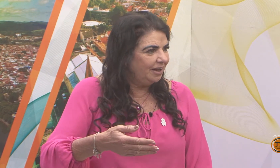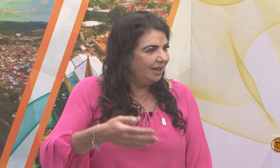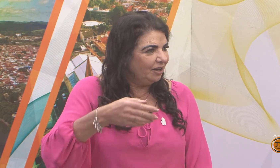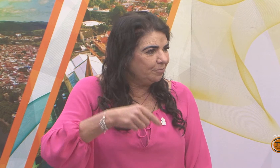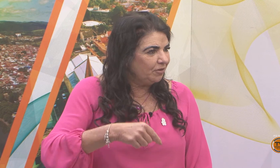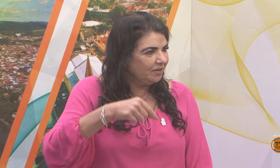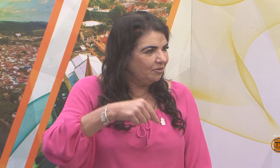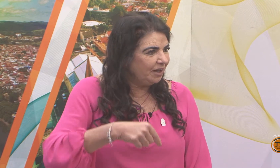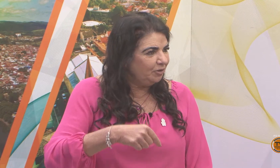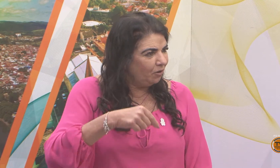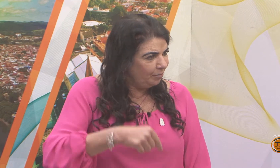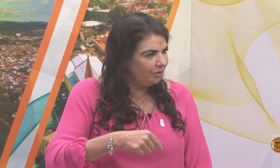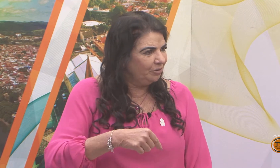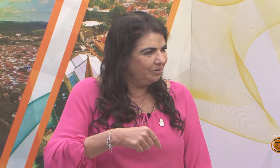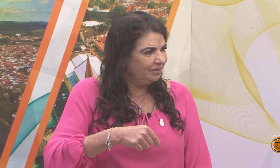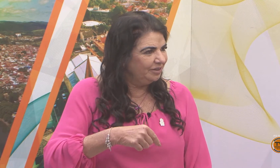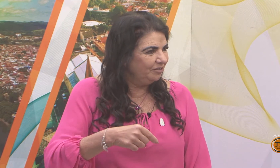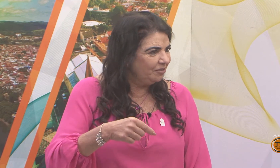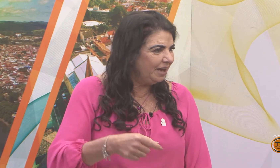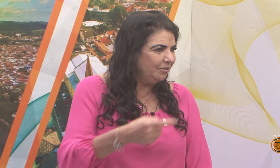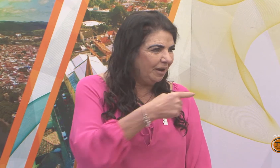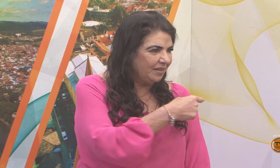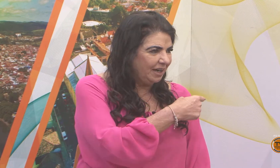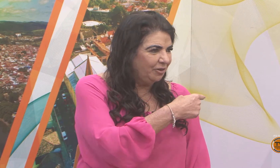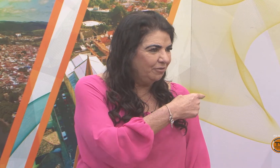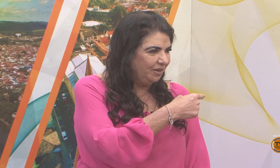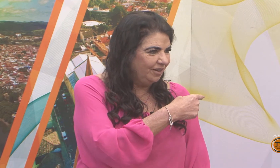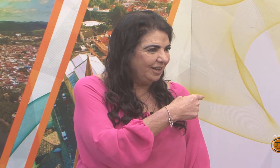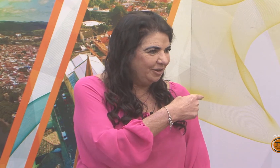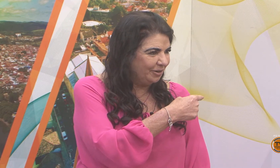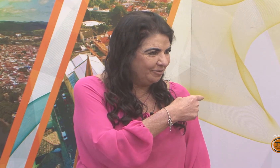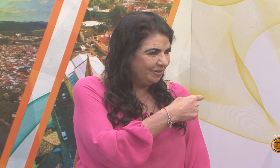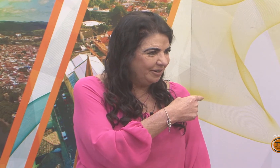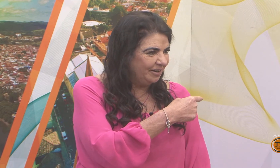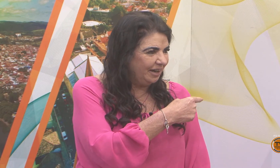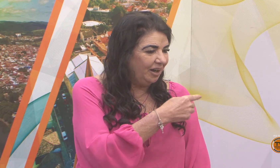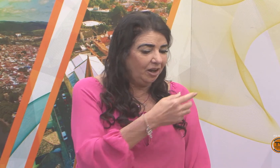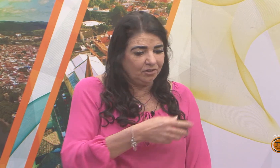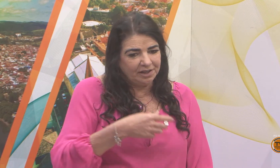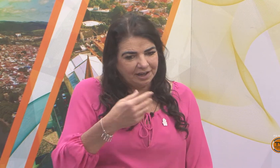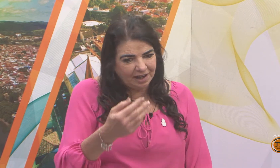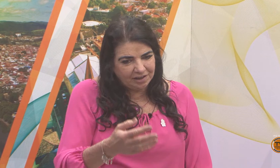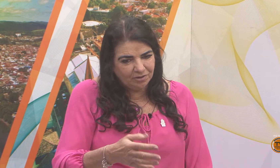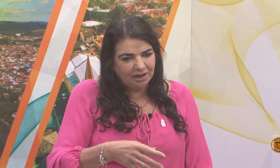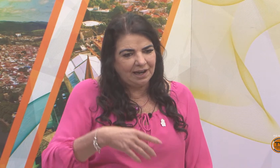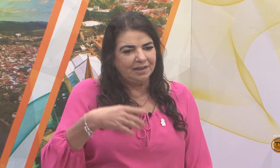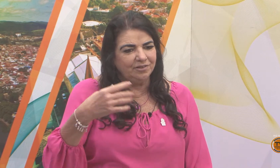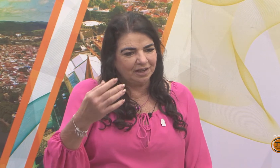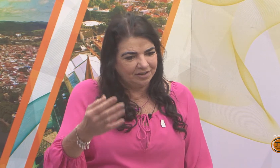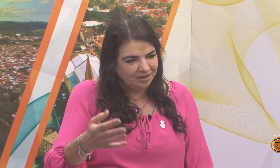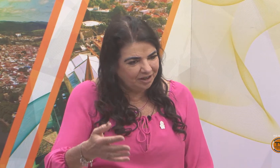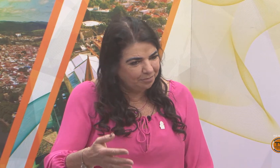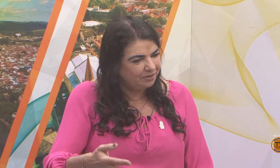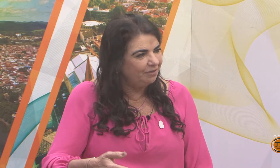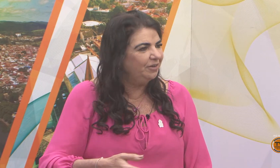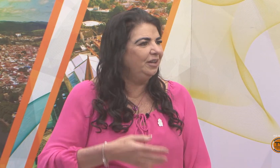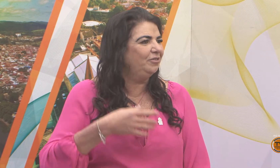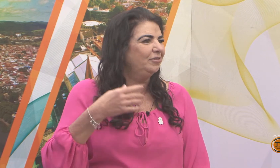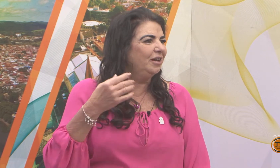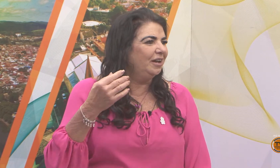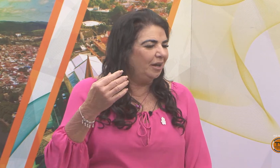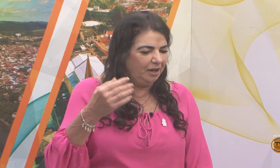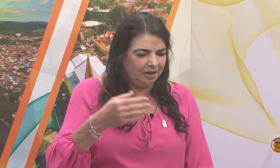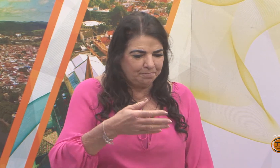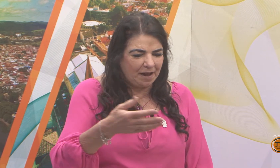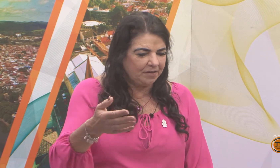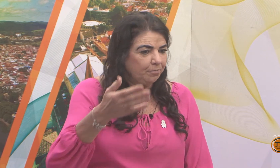bivalente. Então, as pessoas estão tendo o Ômicron, não estão tendo mais aquele Covid anterior. Né? Só que aí tem que isolar, deixar de ir para o